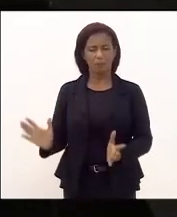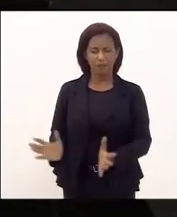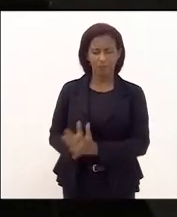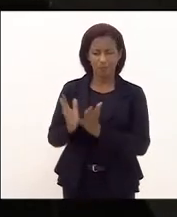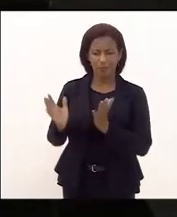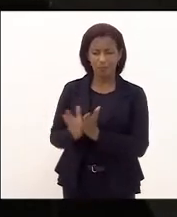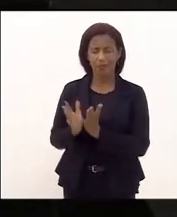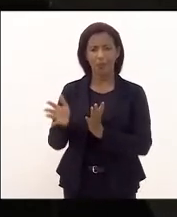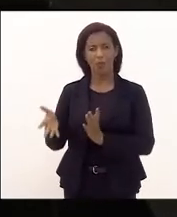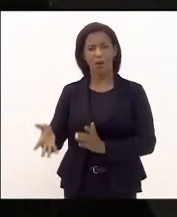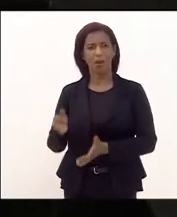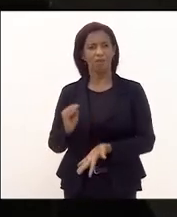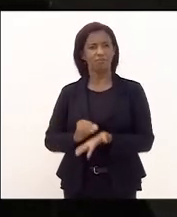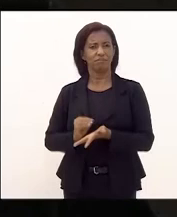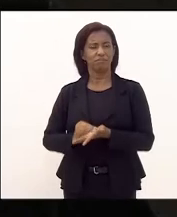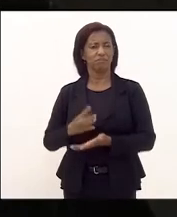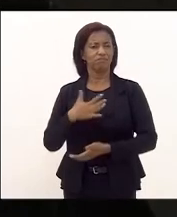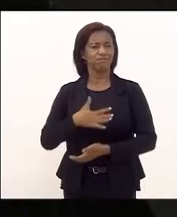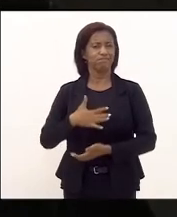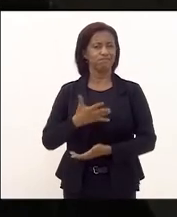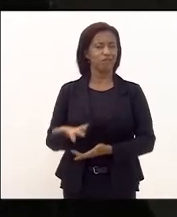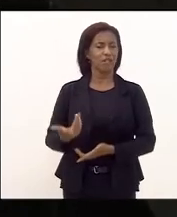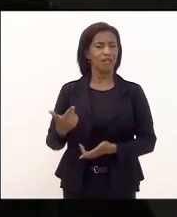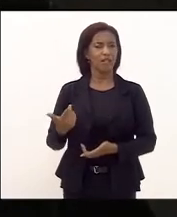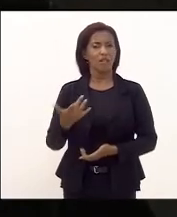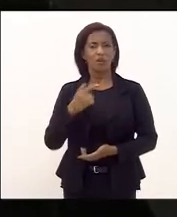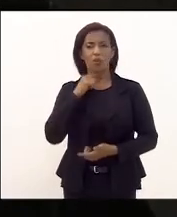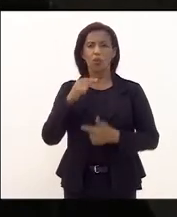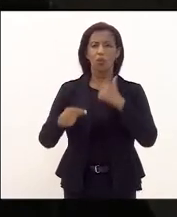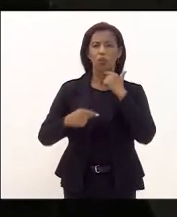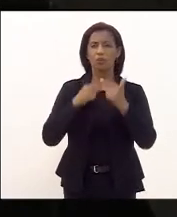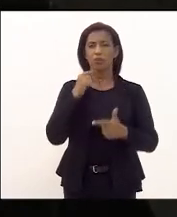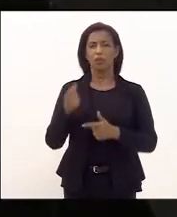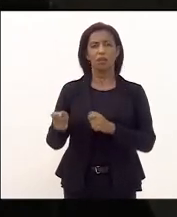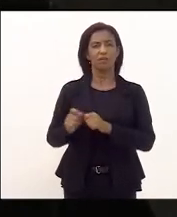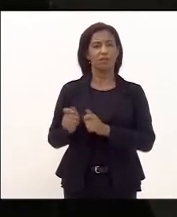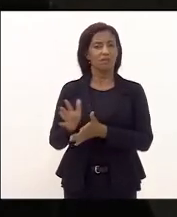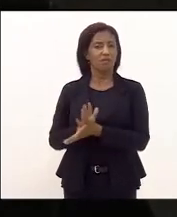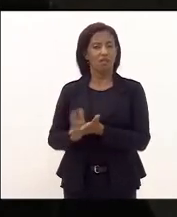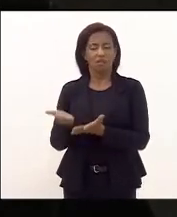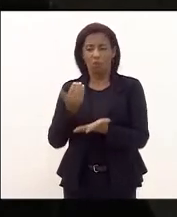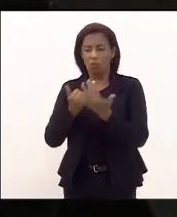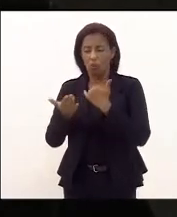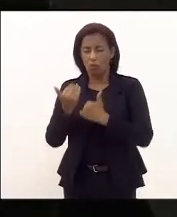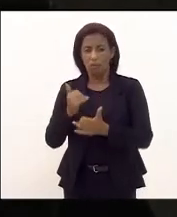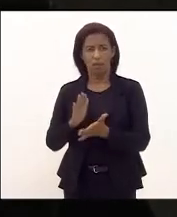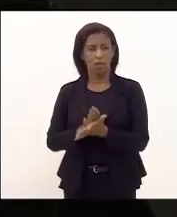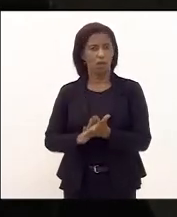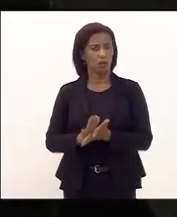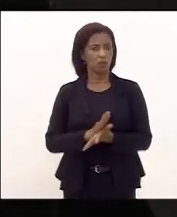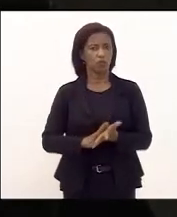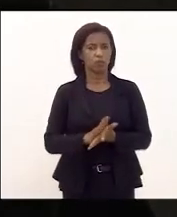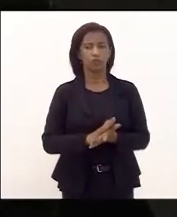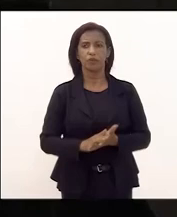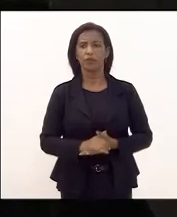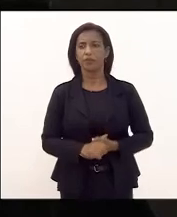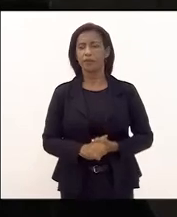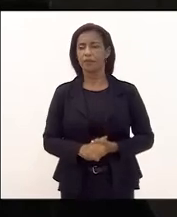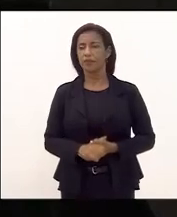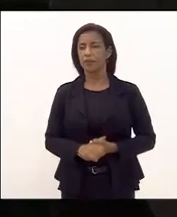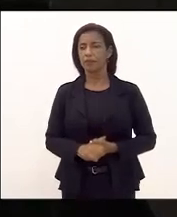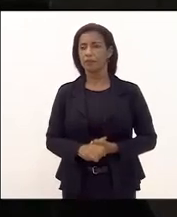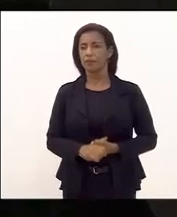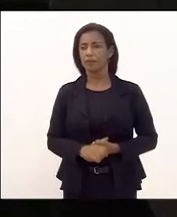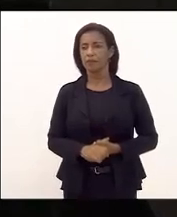absolutamente insatisfatórias, e aqueles que não conseguem fazer sequer uma refeição por dia regularmente. Portanto, é